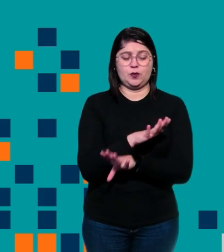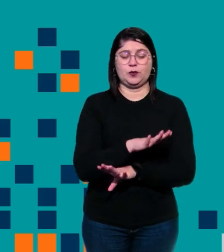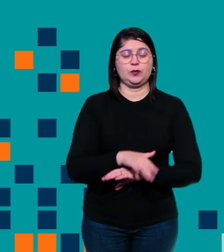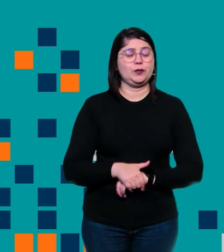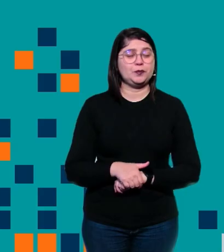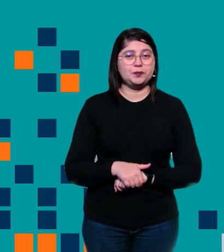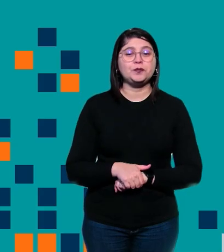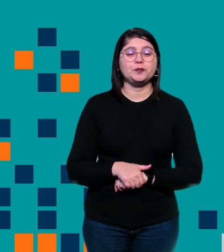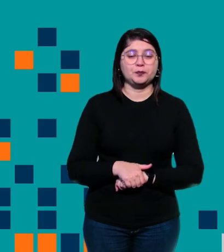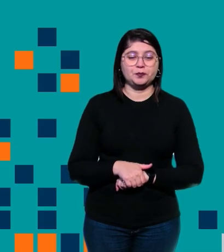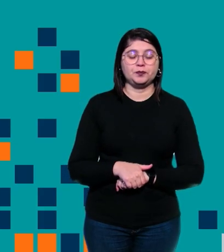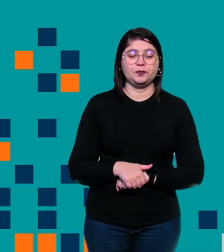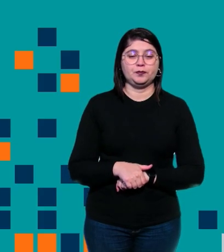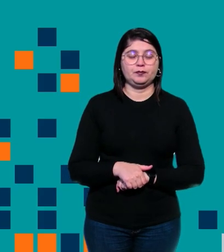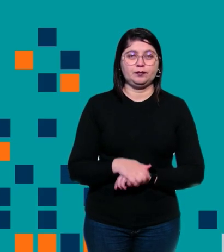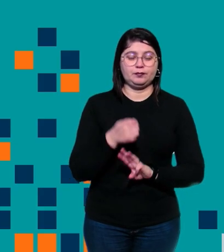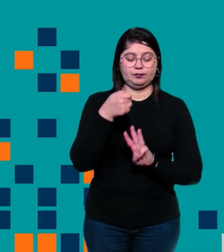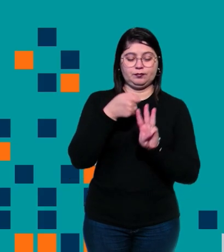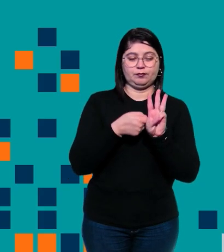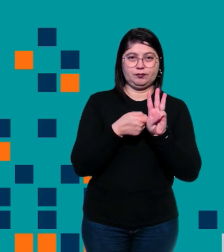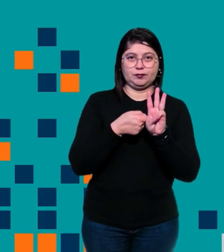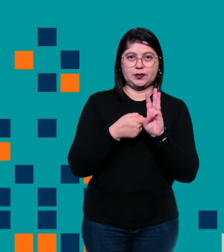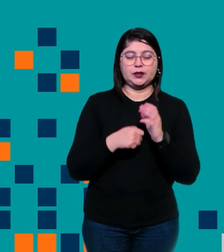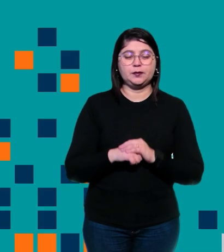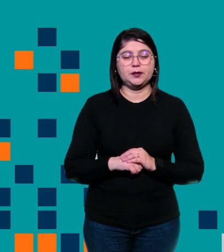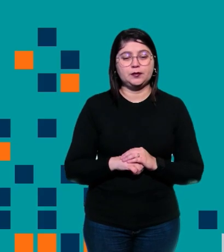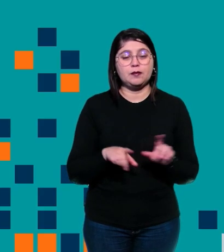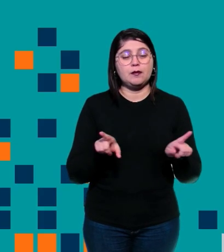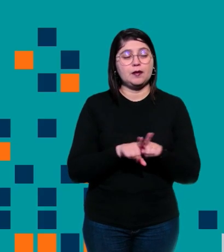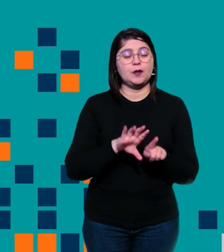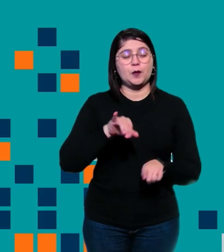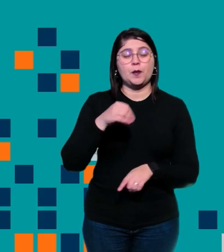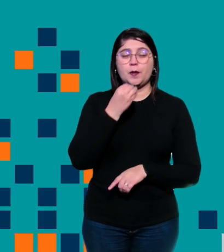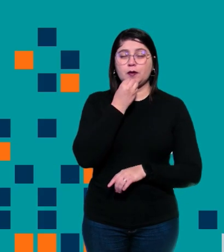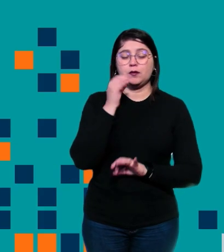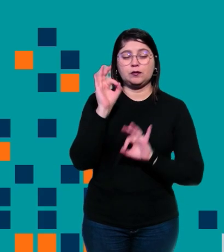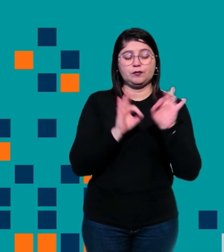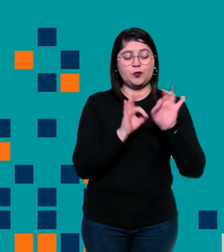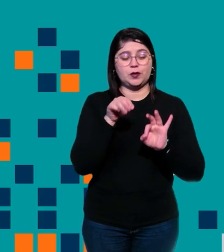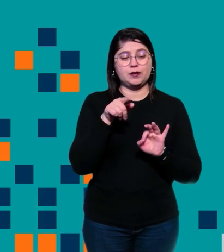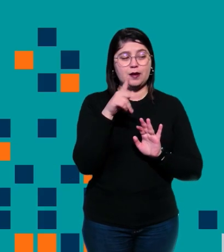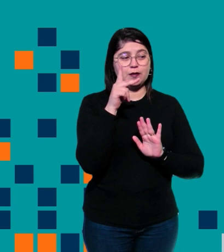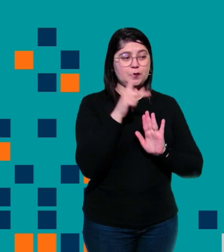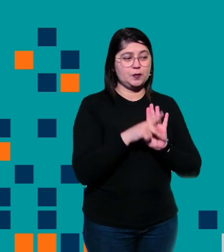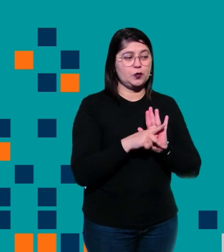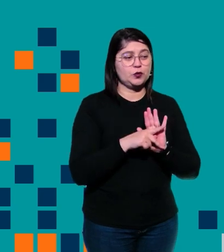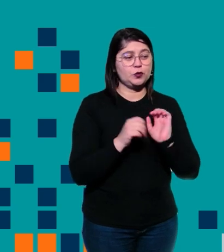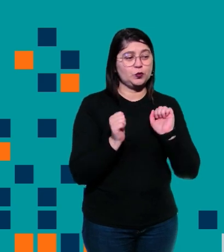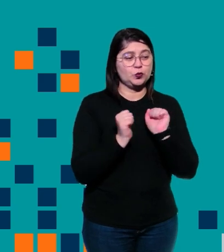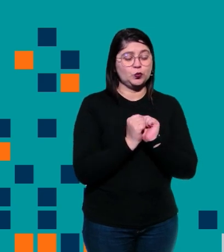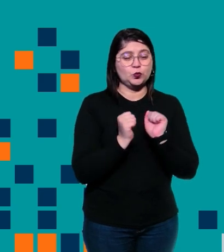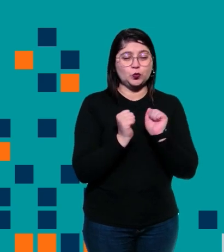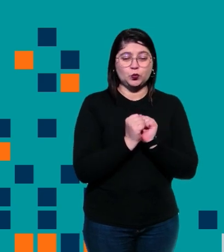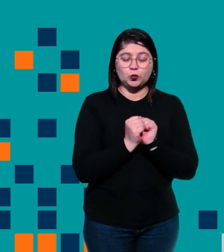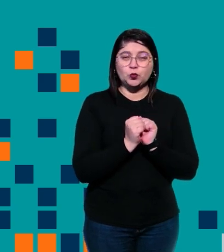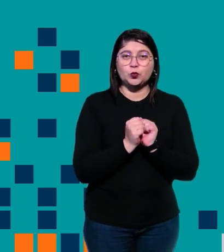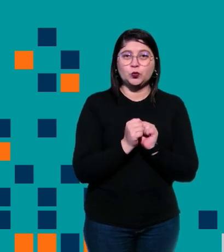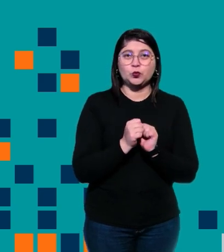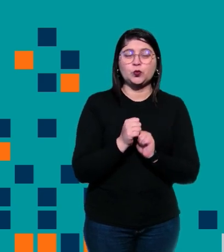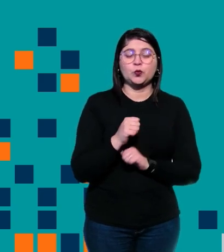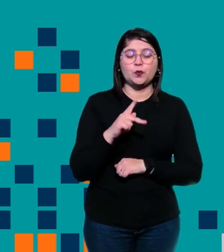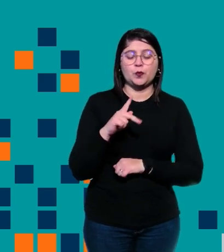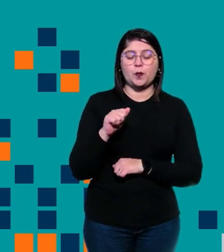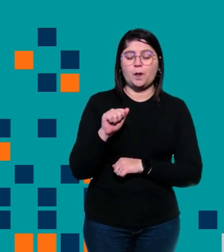em 3 meses. E a gente teve uma oportunidade de fazer esse projeto junto com o Paulo Jacobsen, que